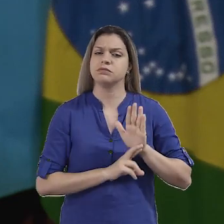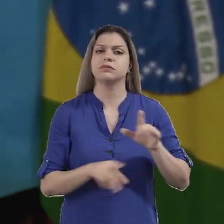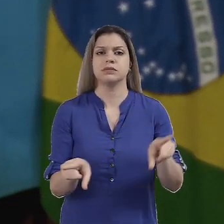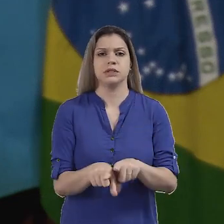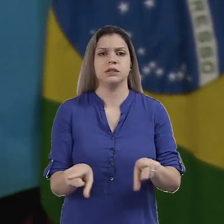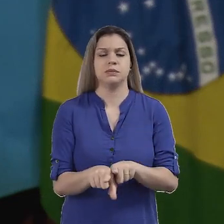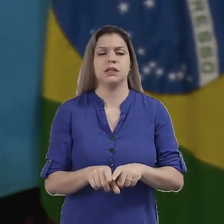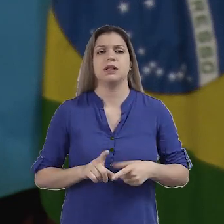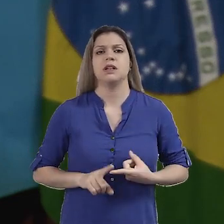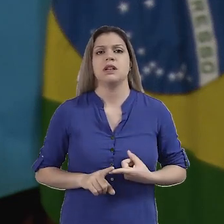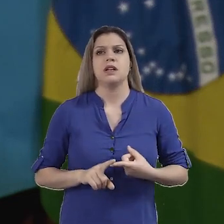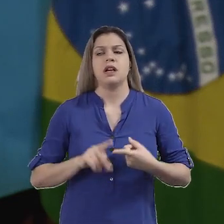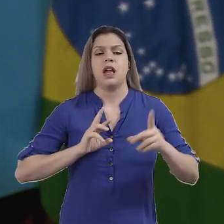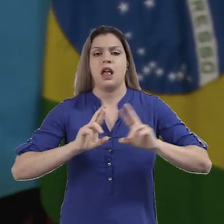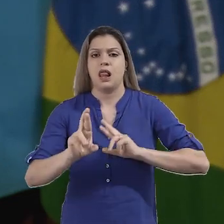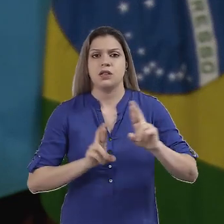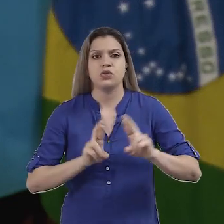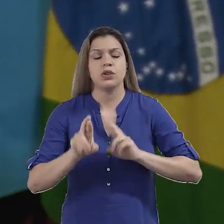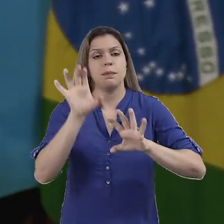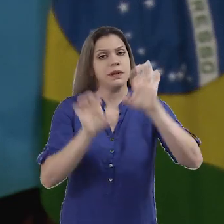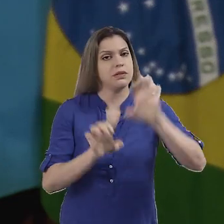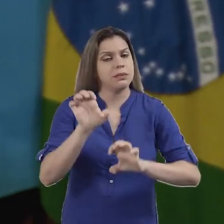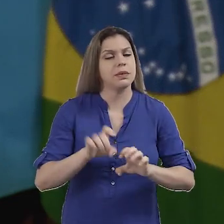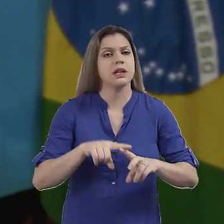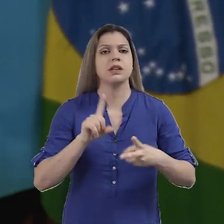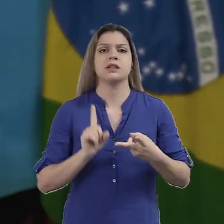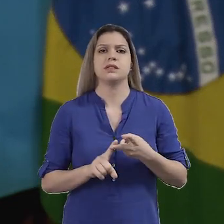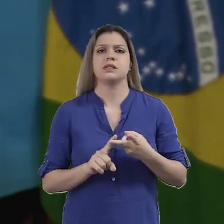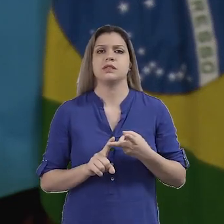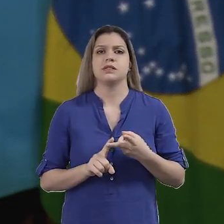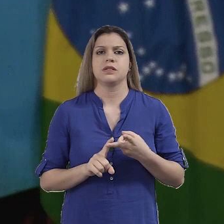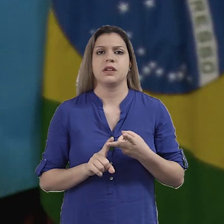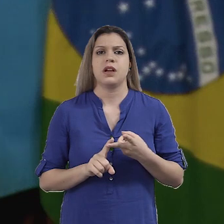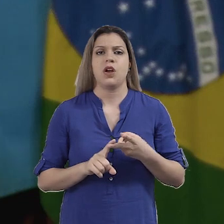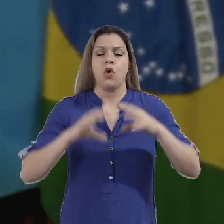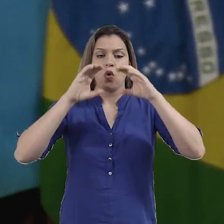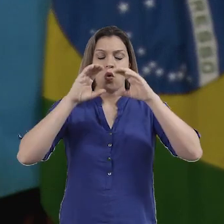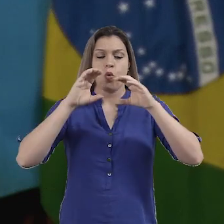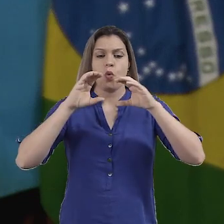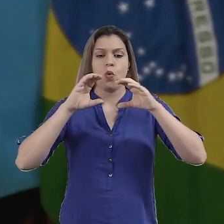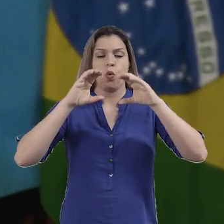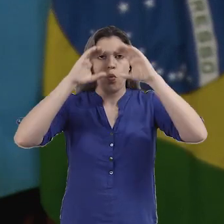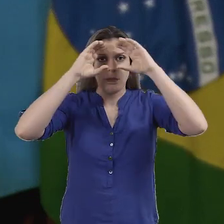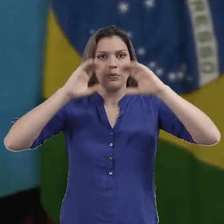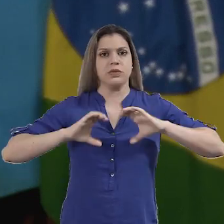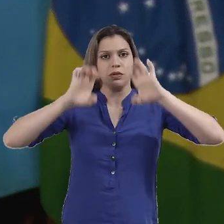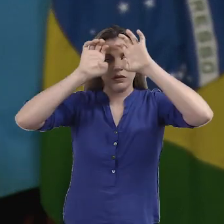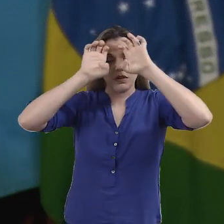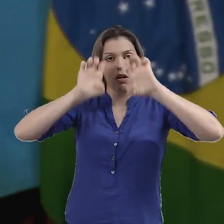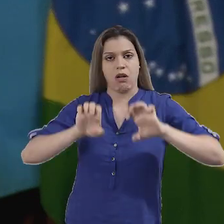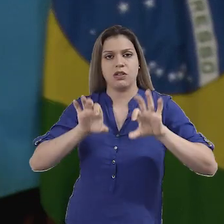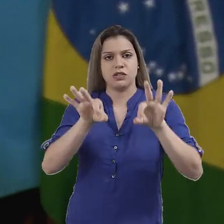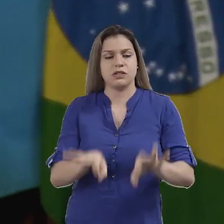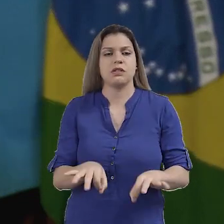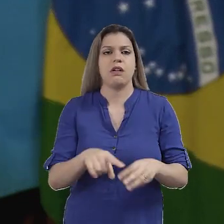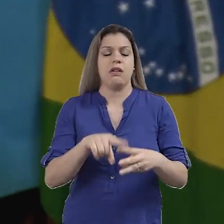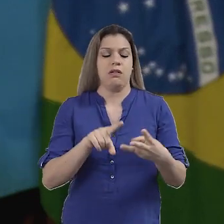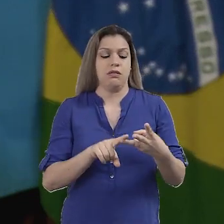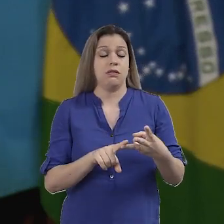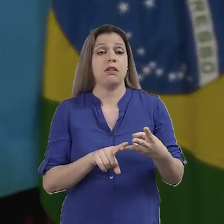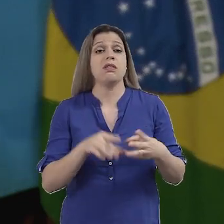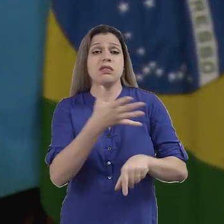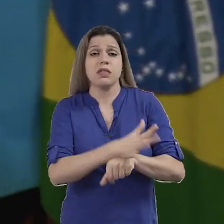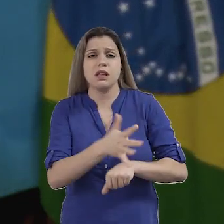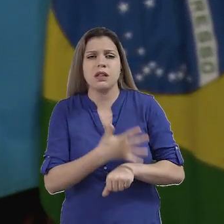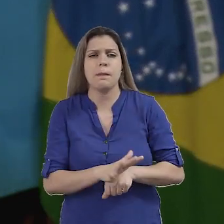também, principalmente o relacionamento com as empresas que são contratadas, a adoção de um código de ética e